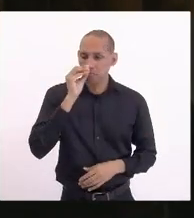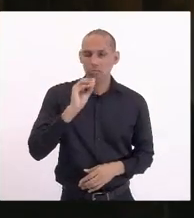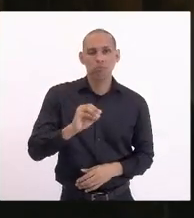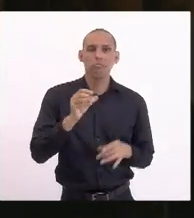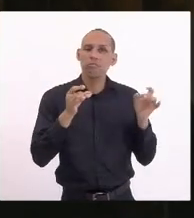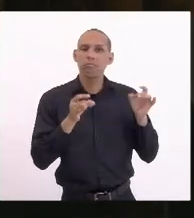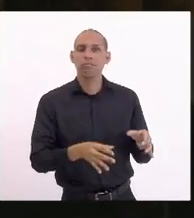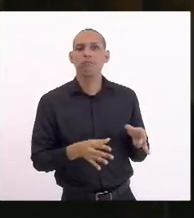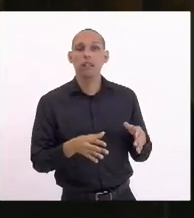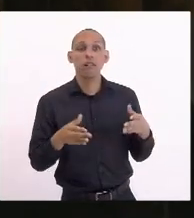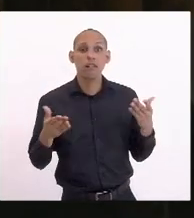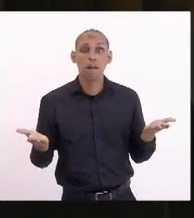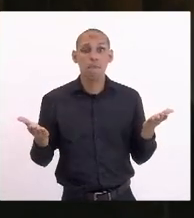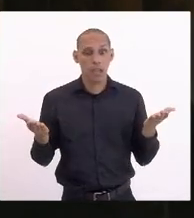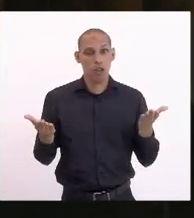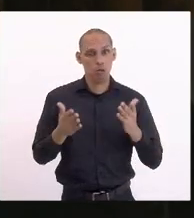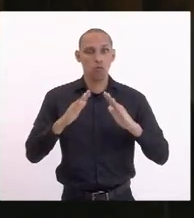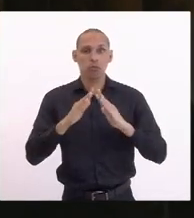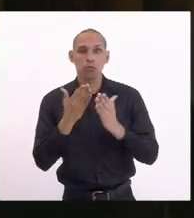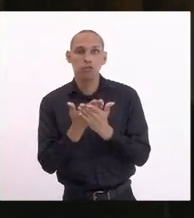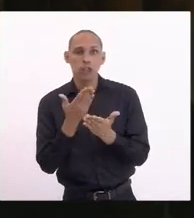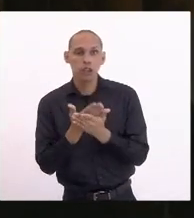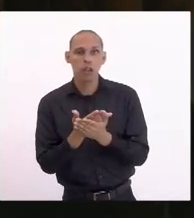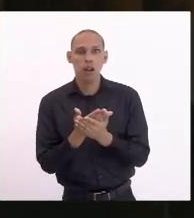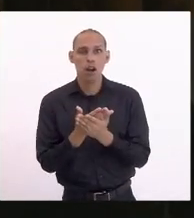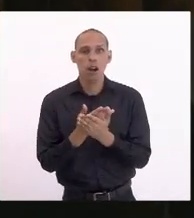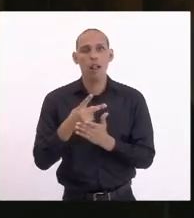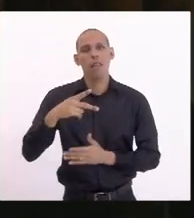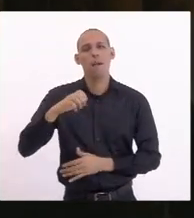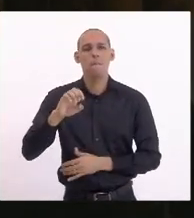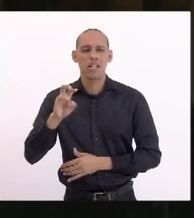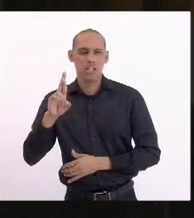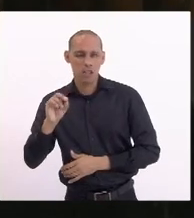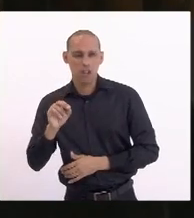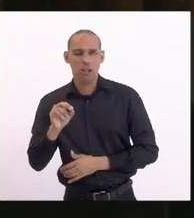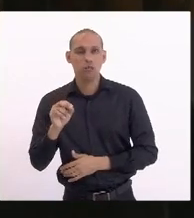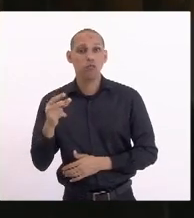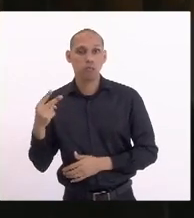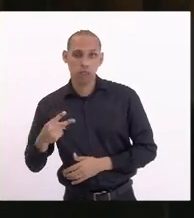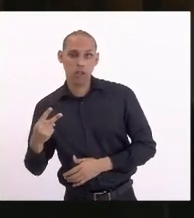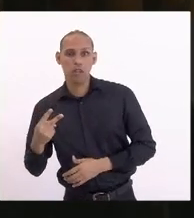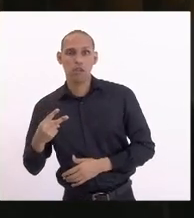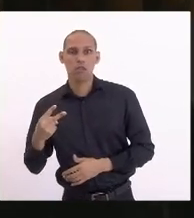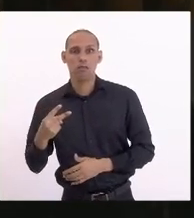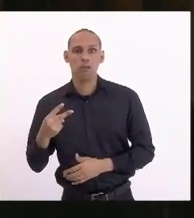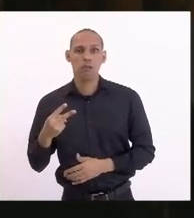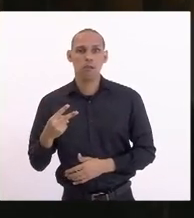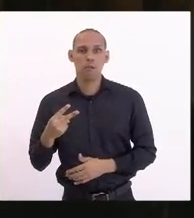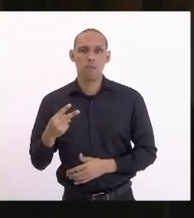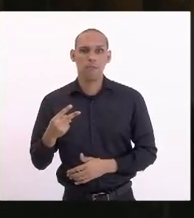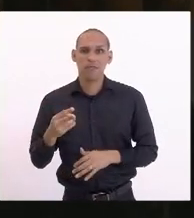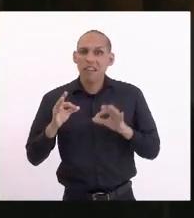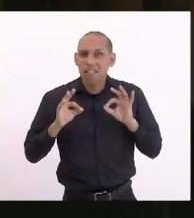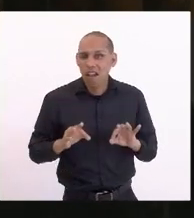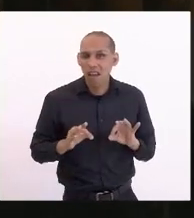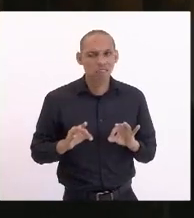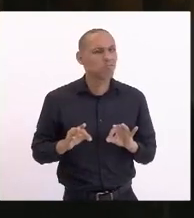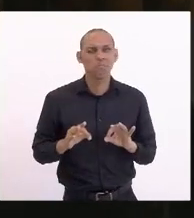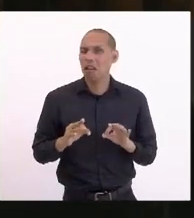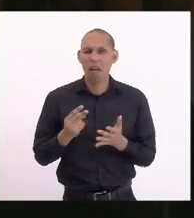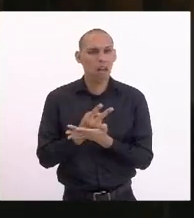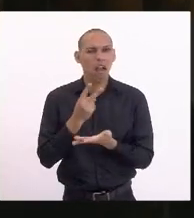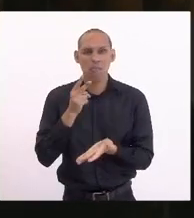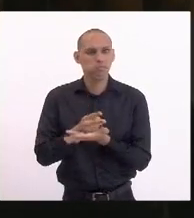Então, hoje o Pedro II repete uma fórmula que não deu errado, que não deu certo, que foi